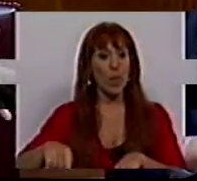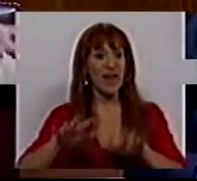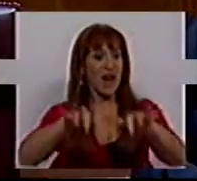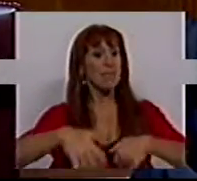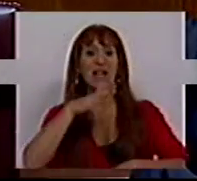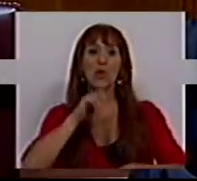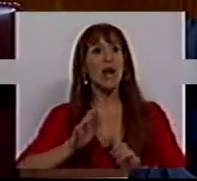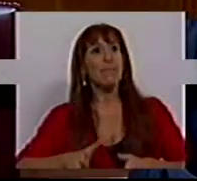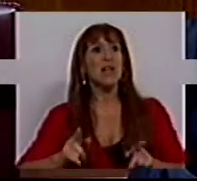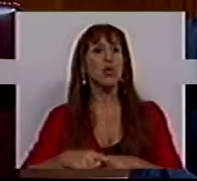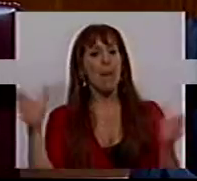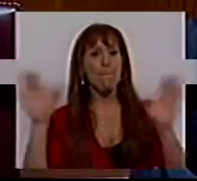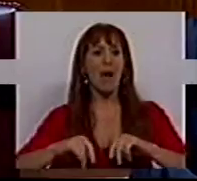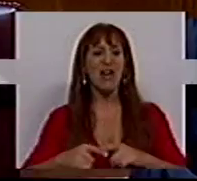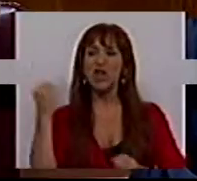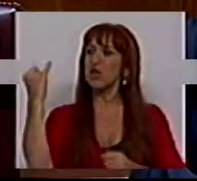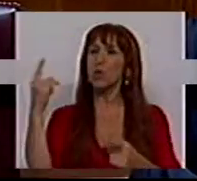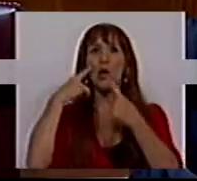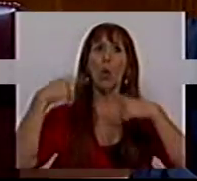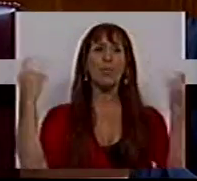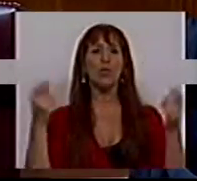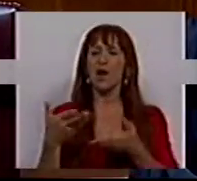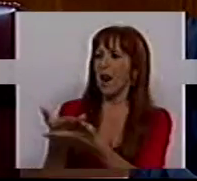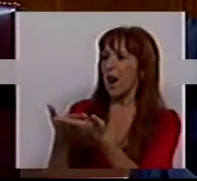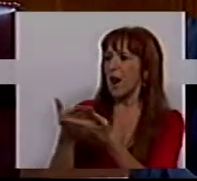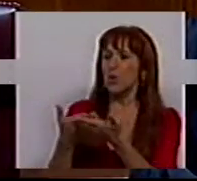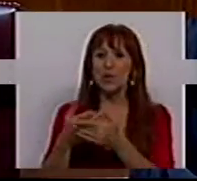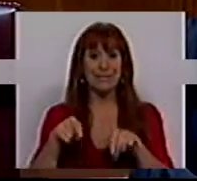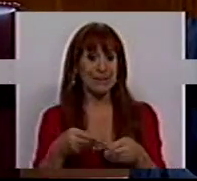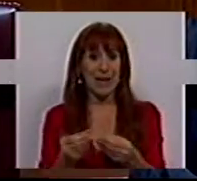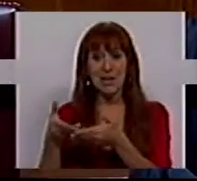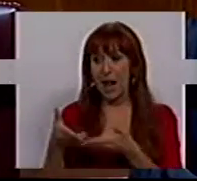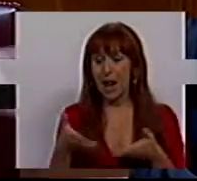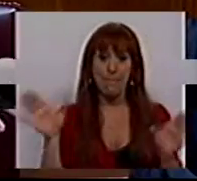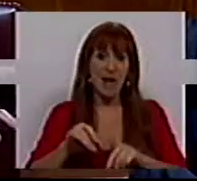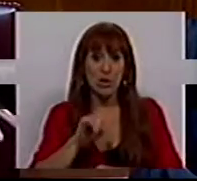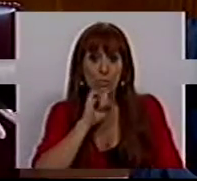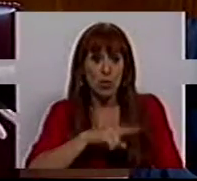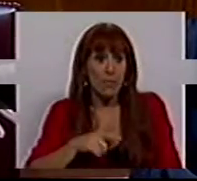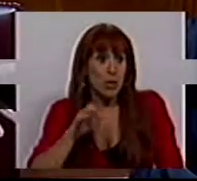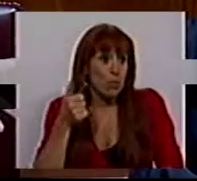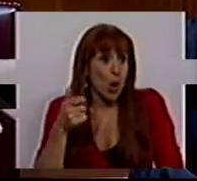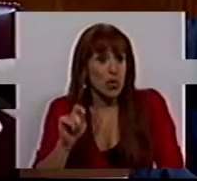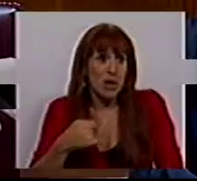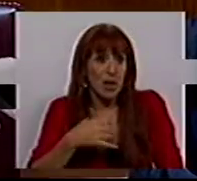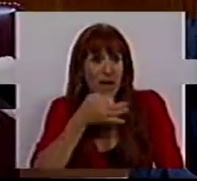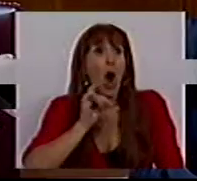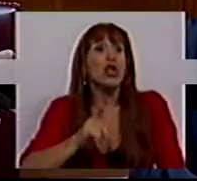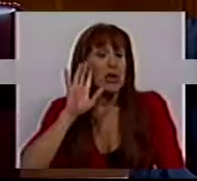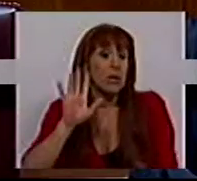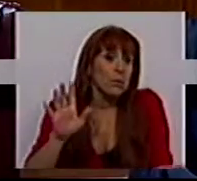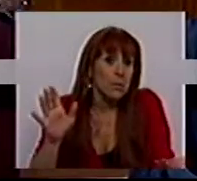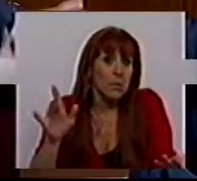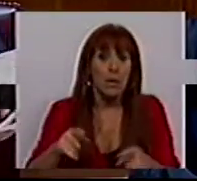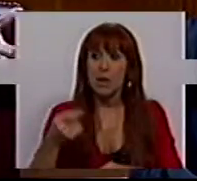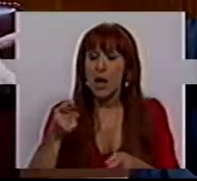Câmara diz que o que era preciso era termos mais instituições públicas a lidar nestas matérias, provavelmente o que o Bloco de Esquerda estaria a sugerir é